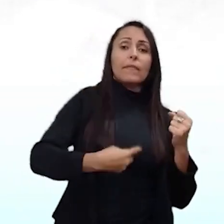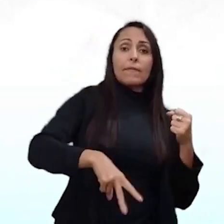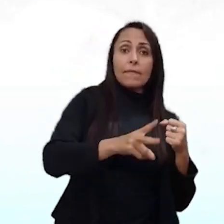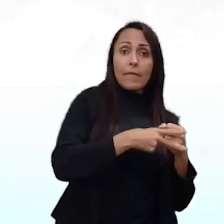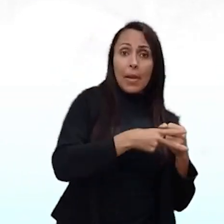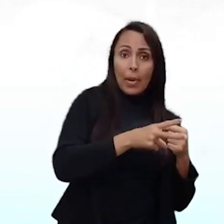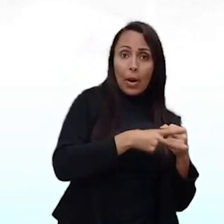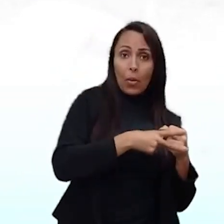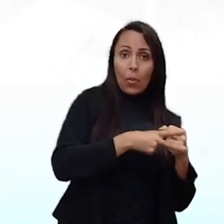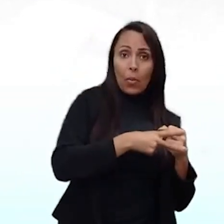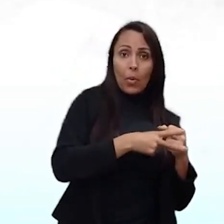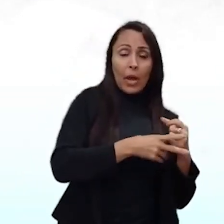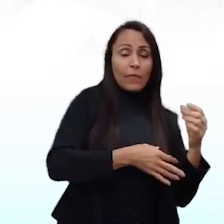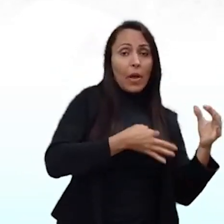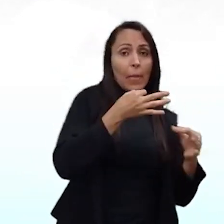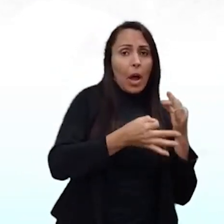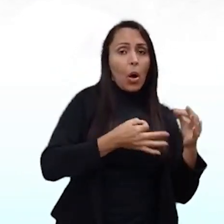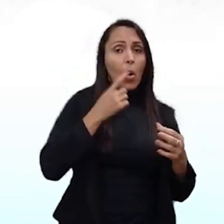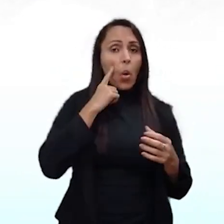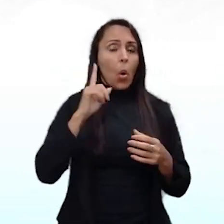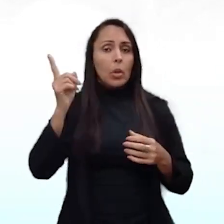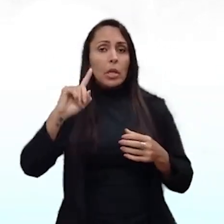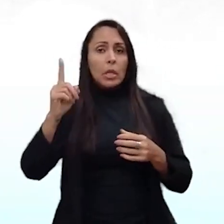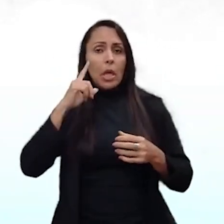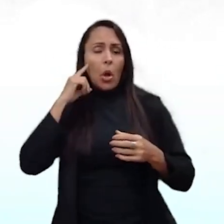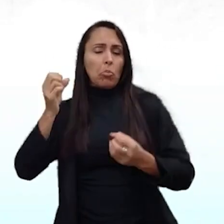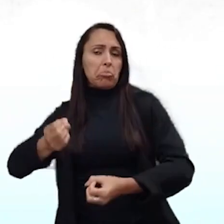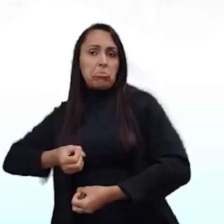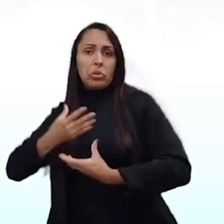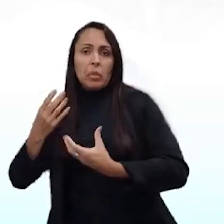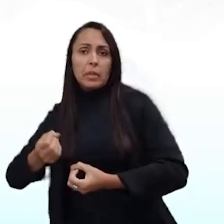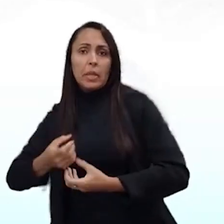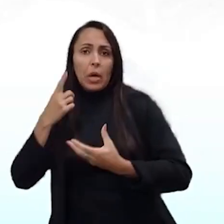verbal, linguagem não verbal e